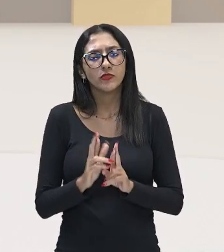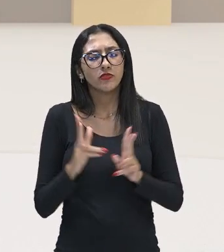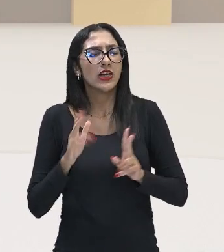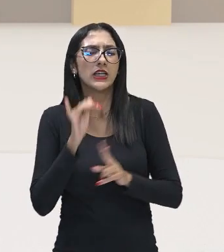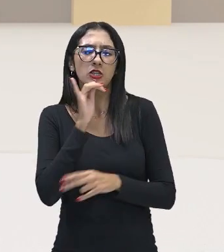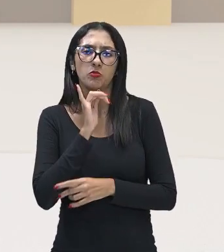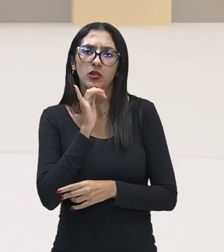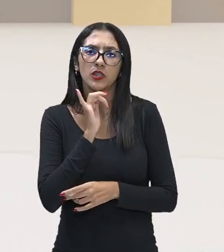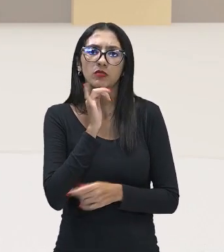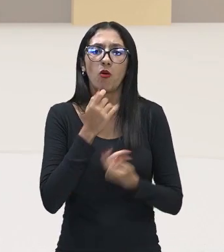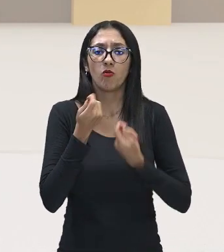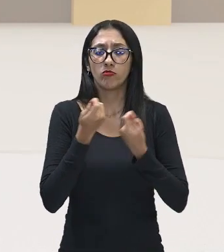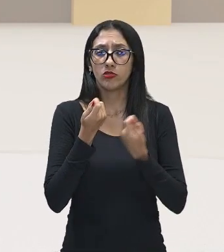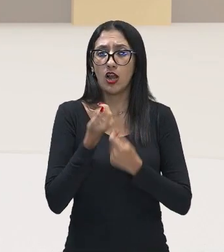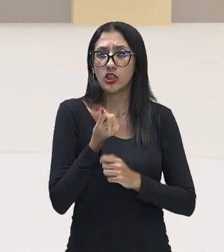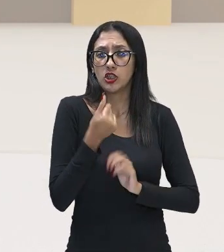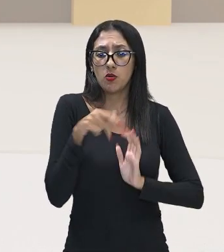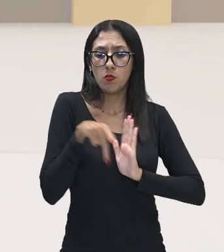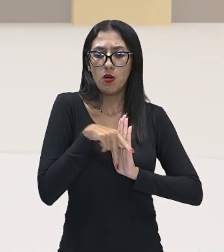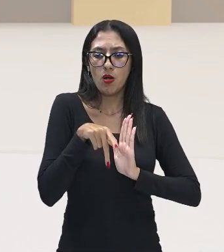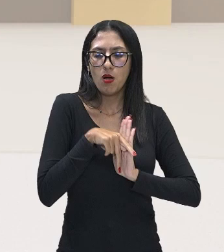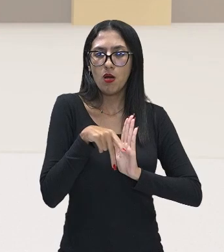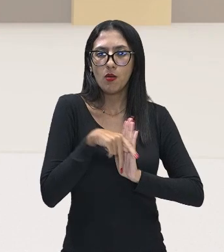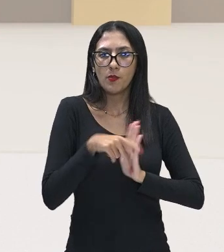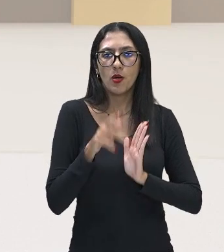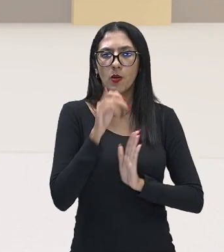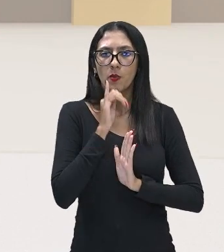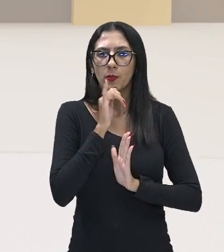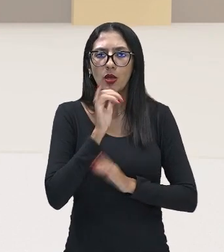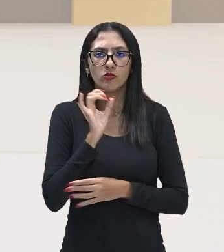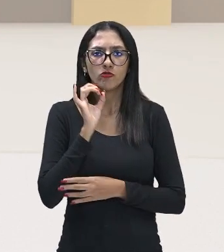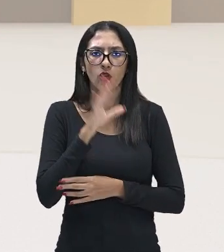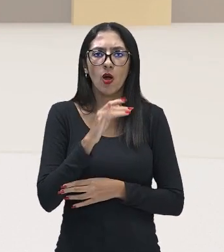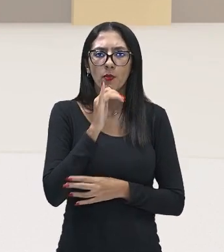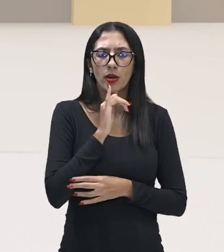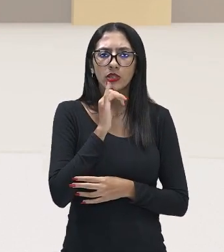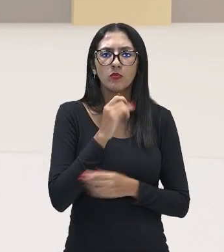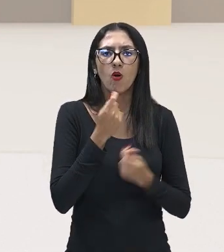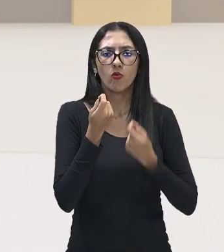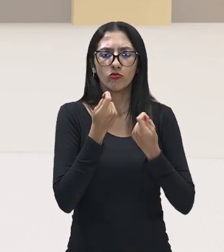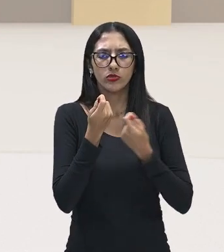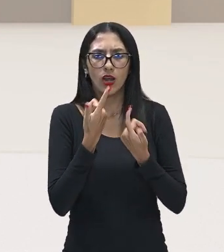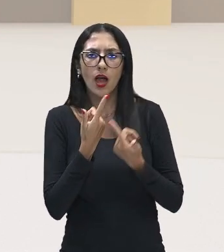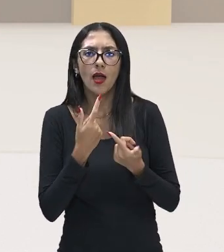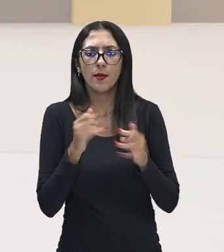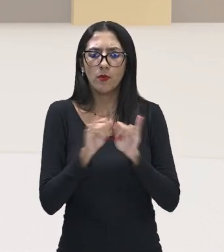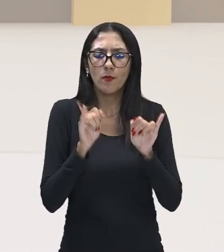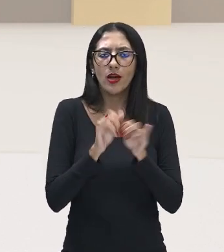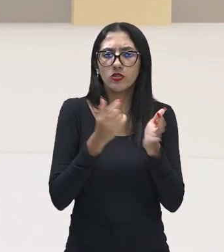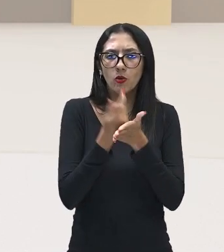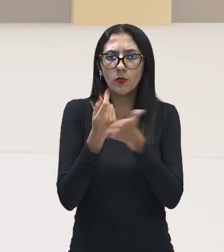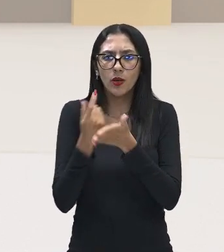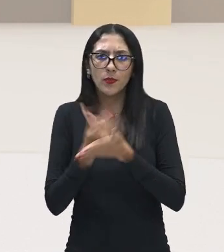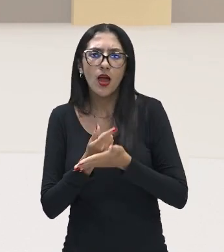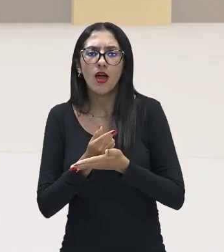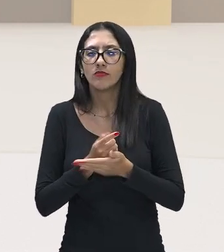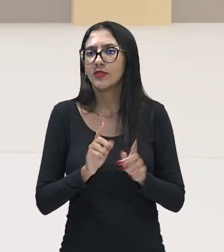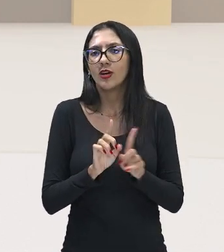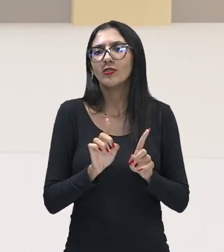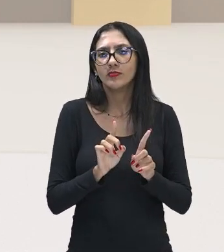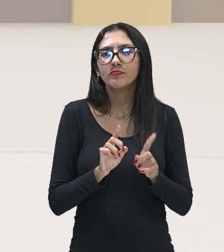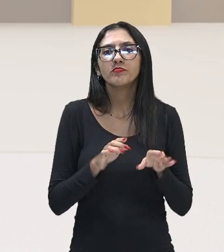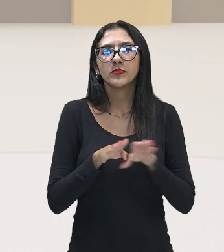as próprias economias não se restringe apenas a cortar gastos e eliminar hábitos ruins. Também tem a ver